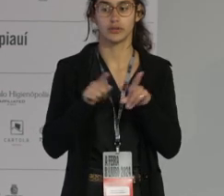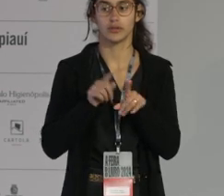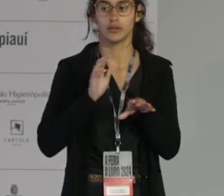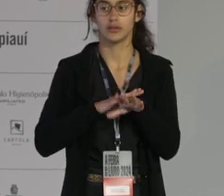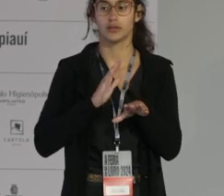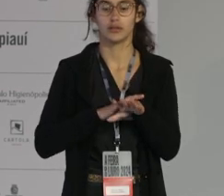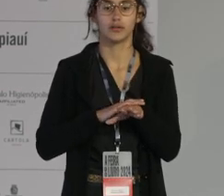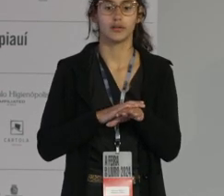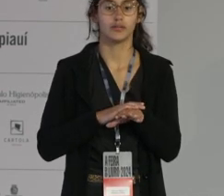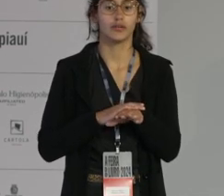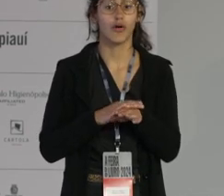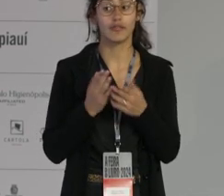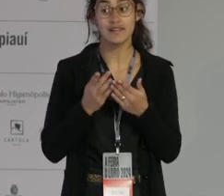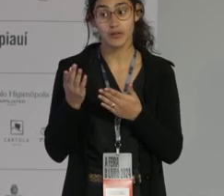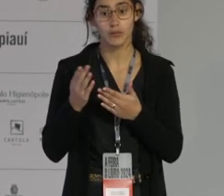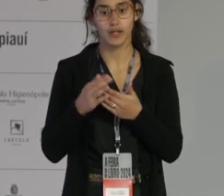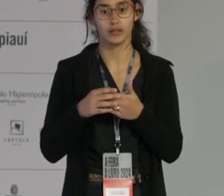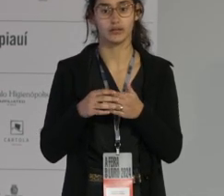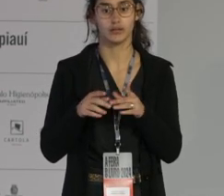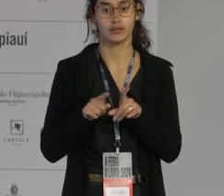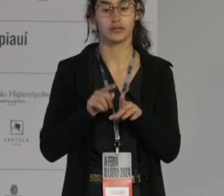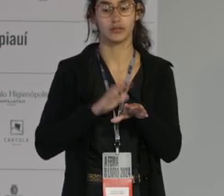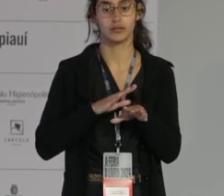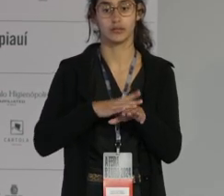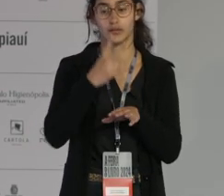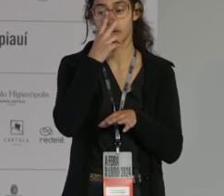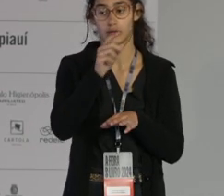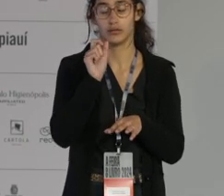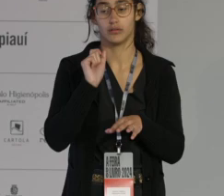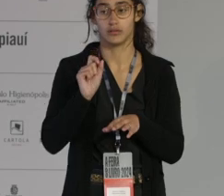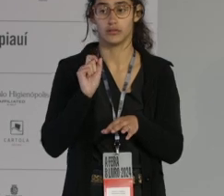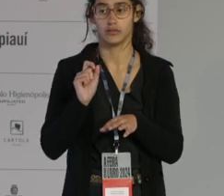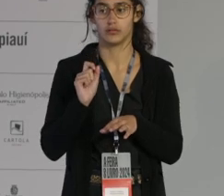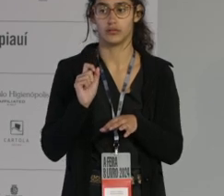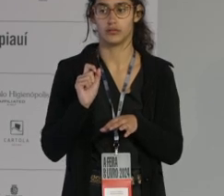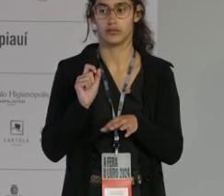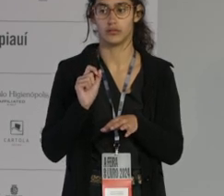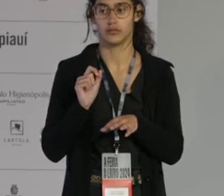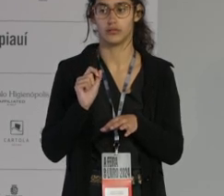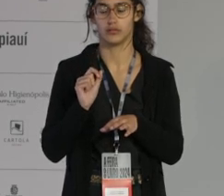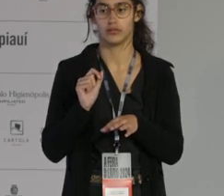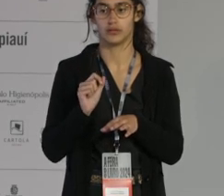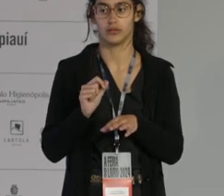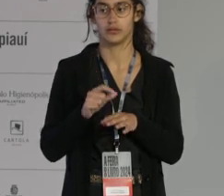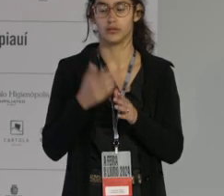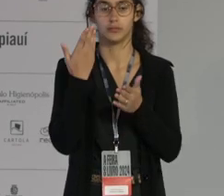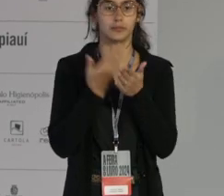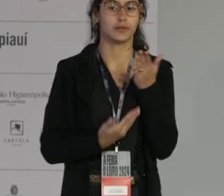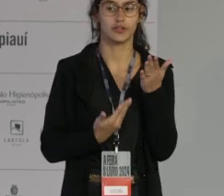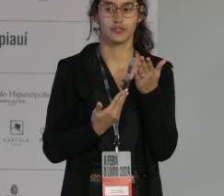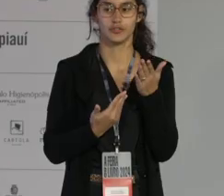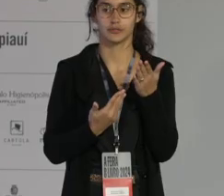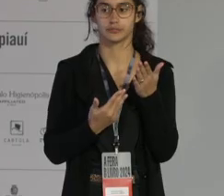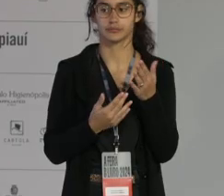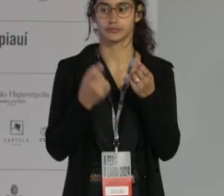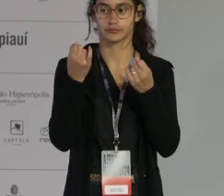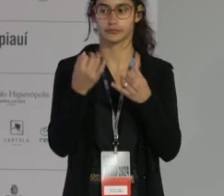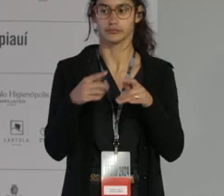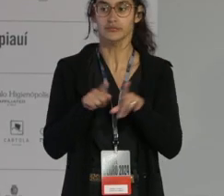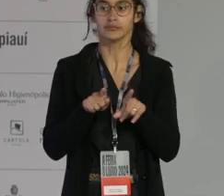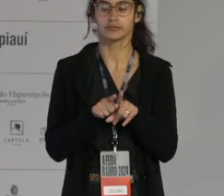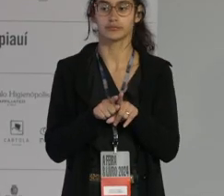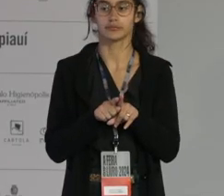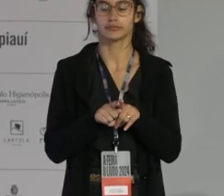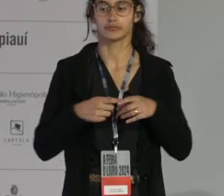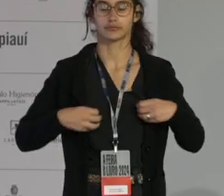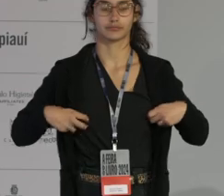E eu acho que essa... Perdi agora, totalmente.